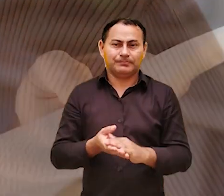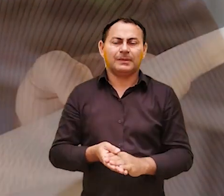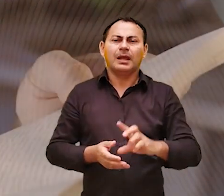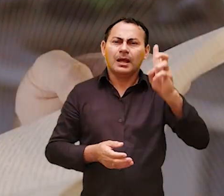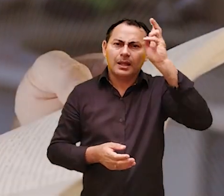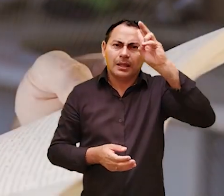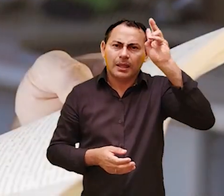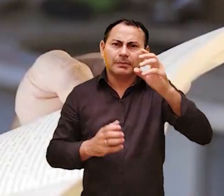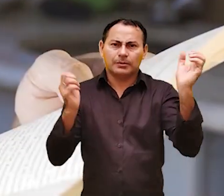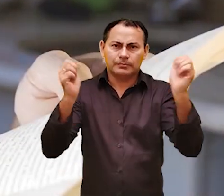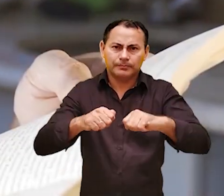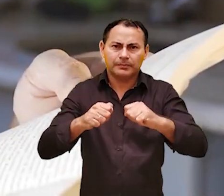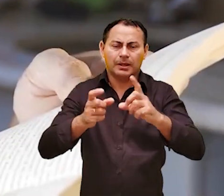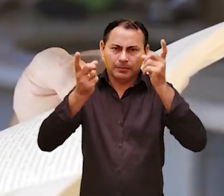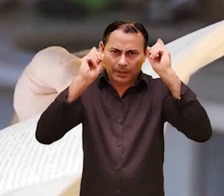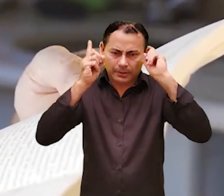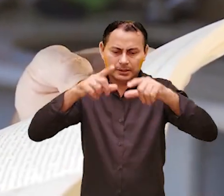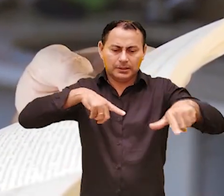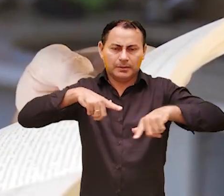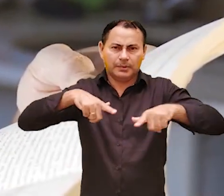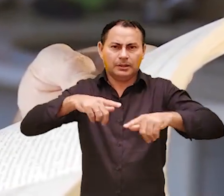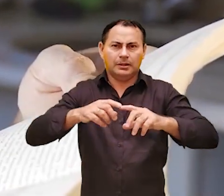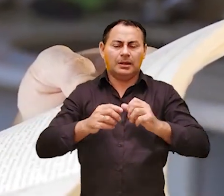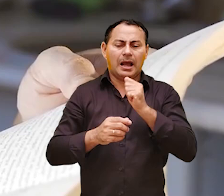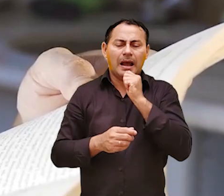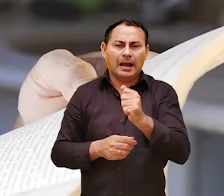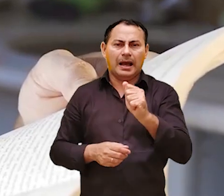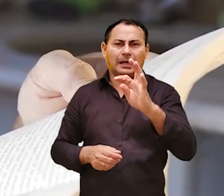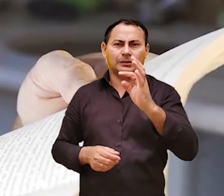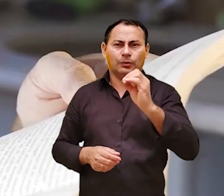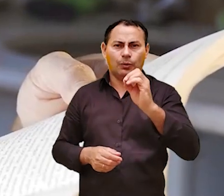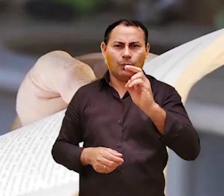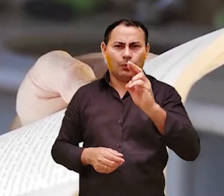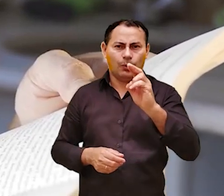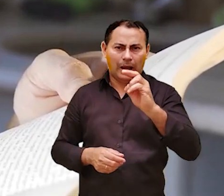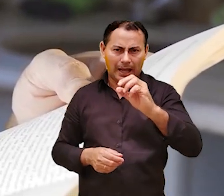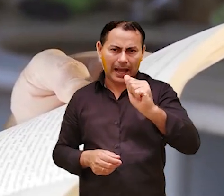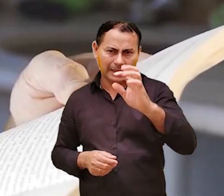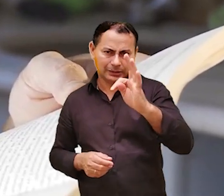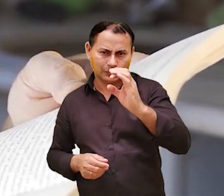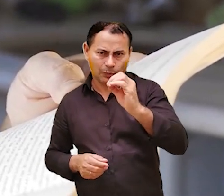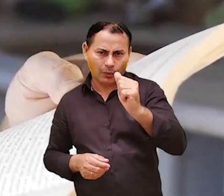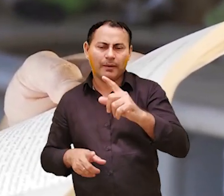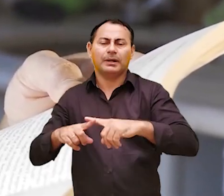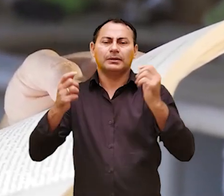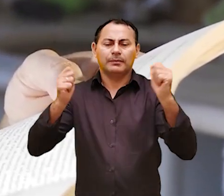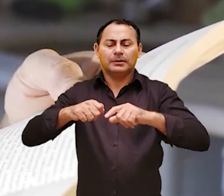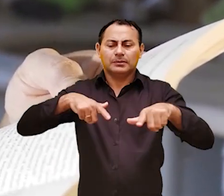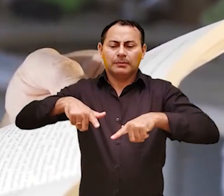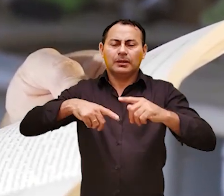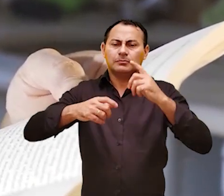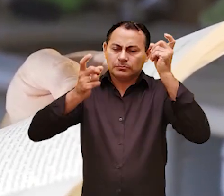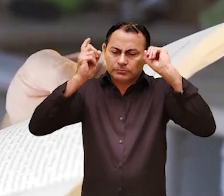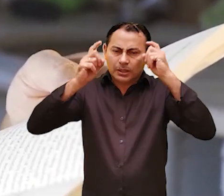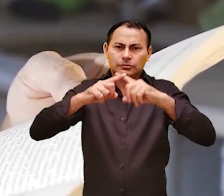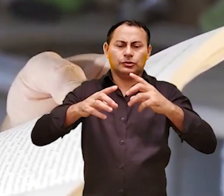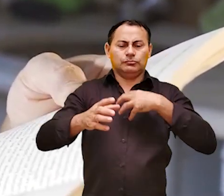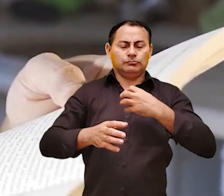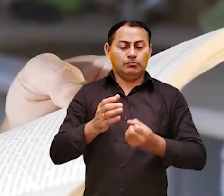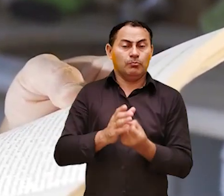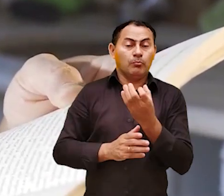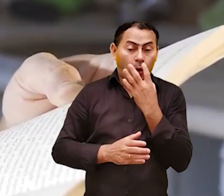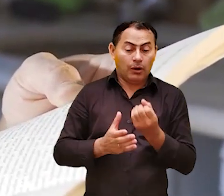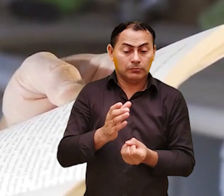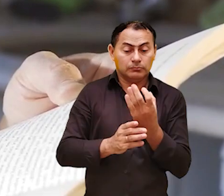pode. Lembre-se que é possível se preocupar e trabalhar à toa, mas também é possível trabalhar, construir e preocupar-se de